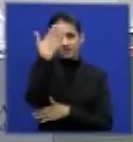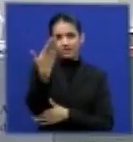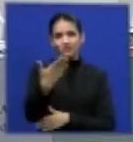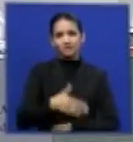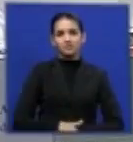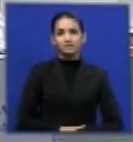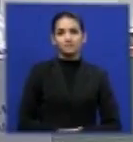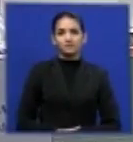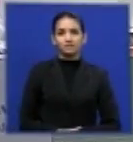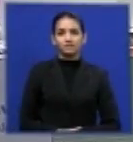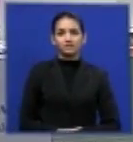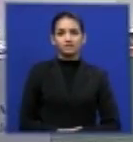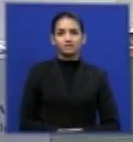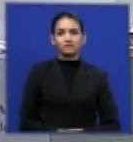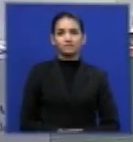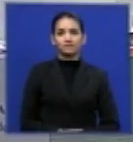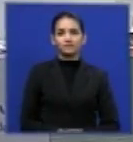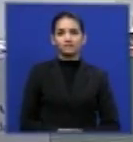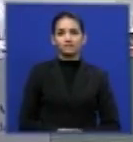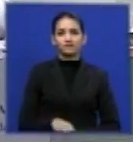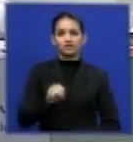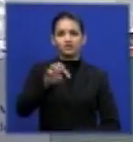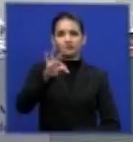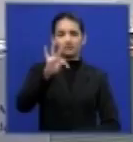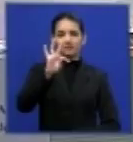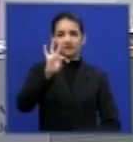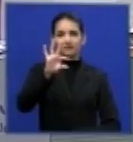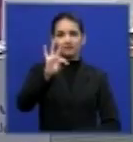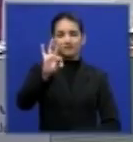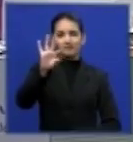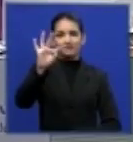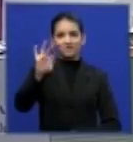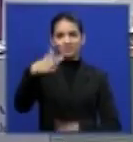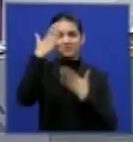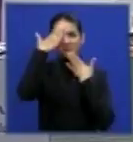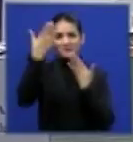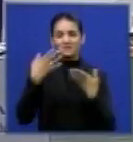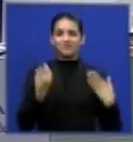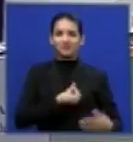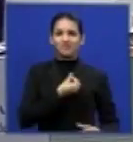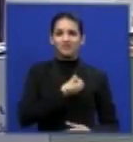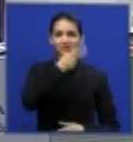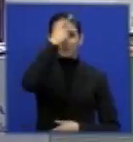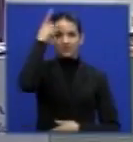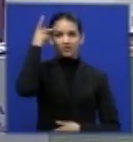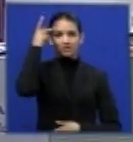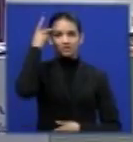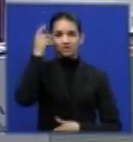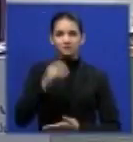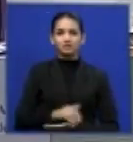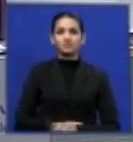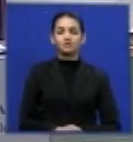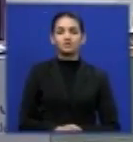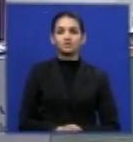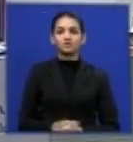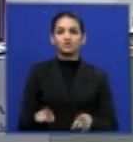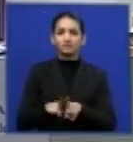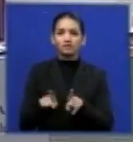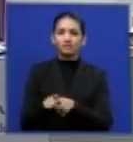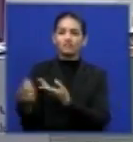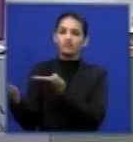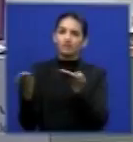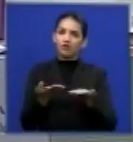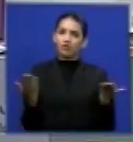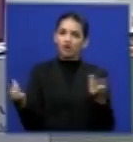obrigado o tribunal agradece a participação de vossa senhoria e convida então na